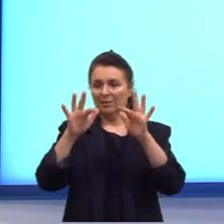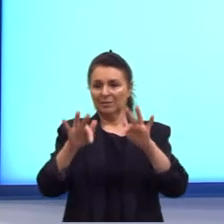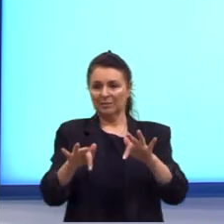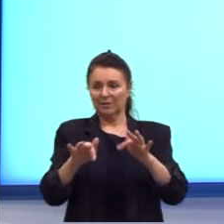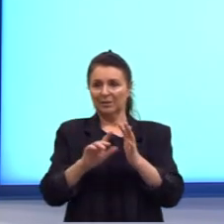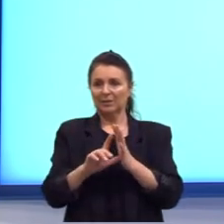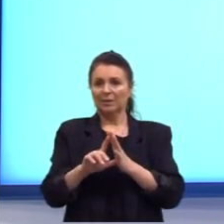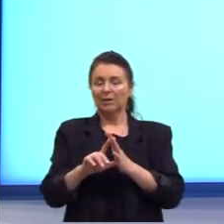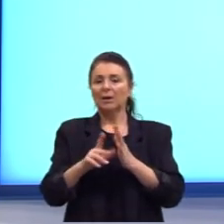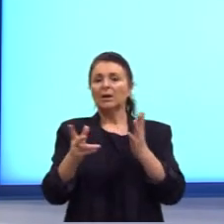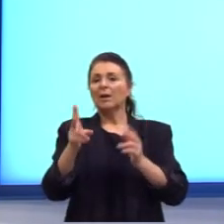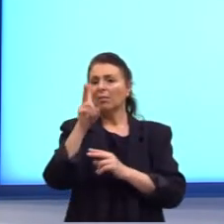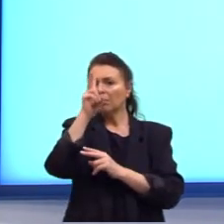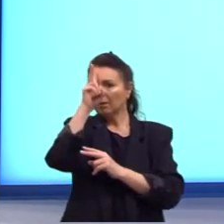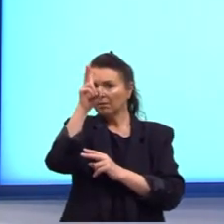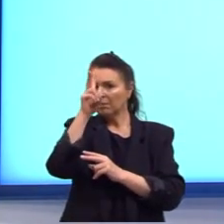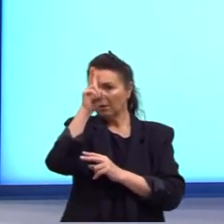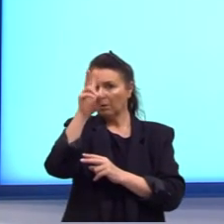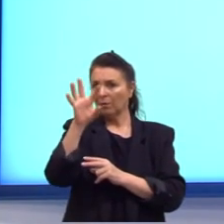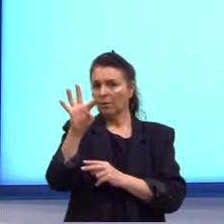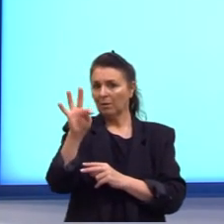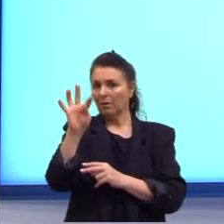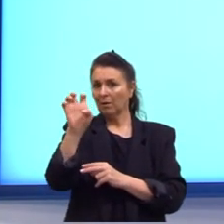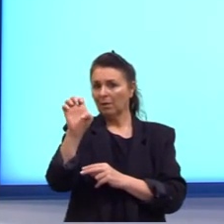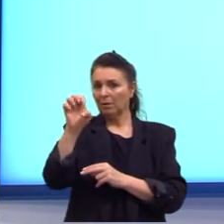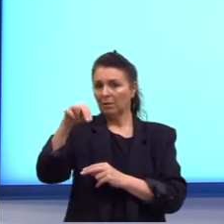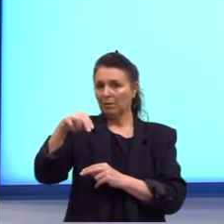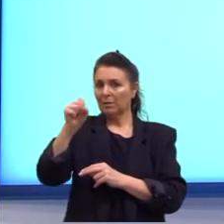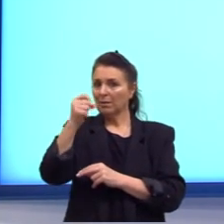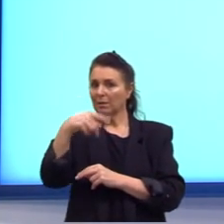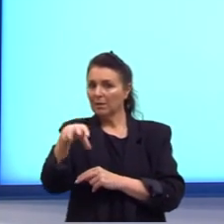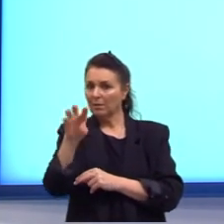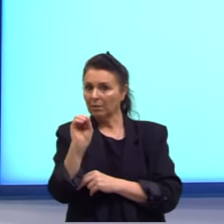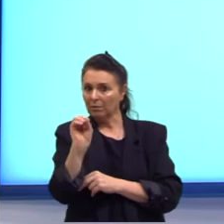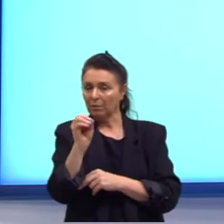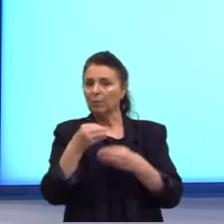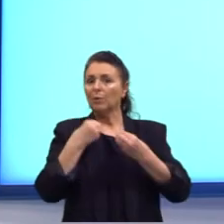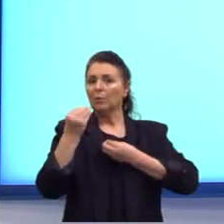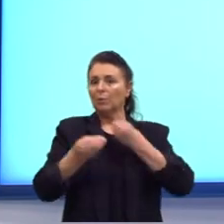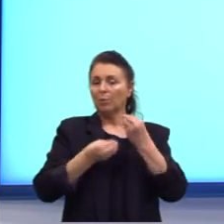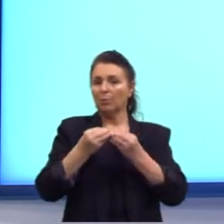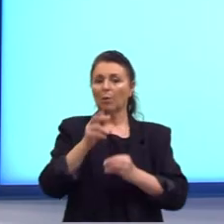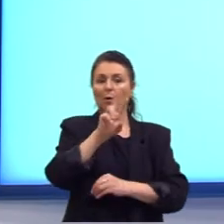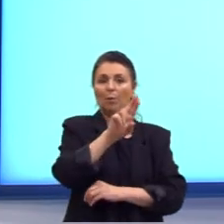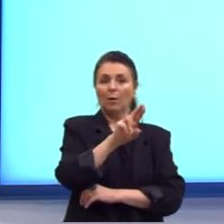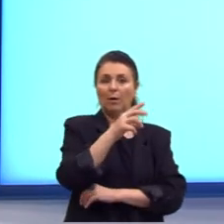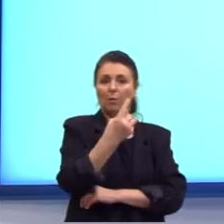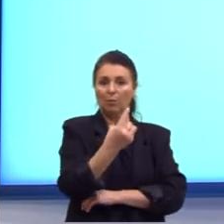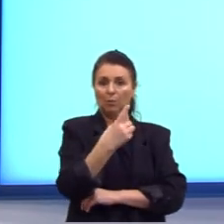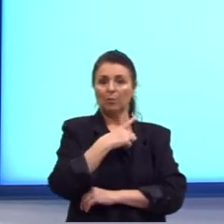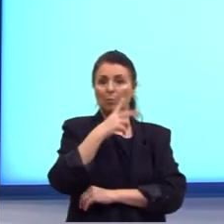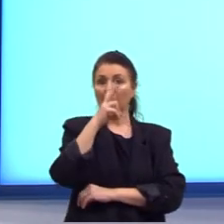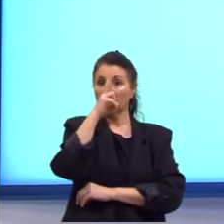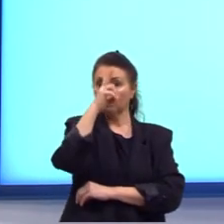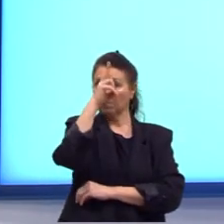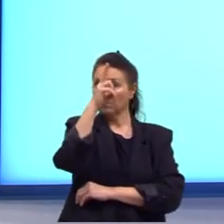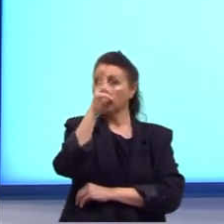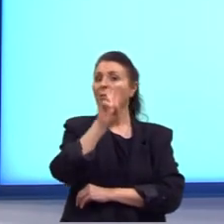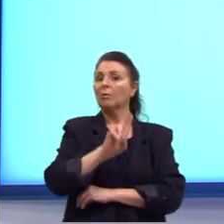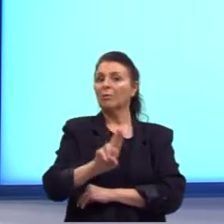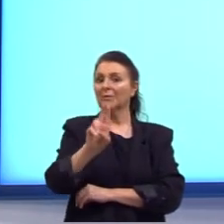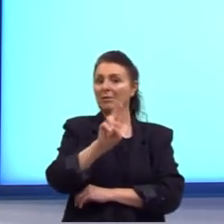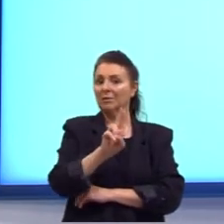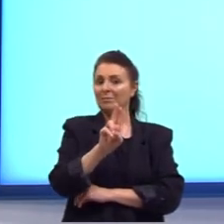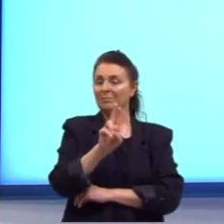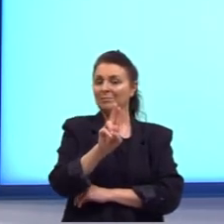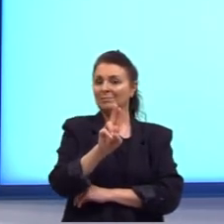e atenção olha aqui também na resistência um eu vou ter uma atenção sendo aplicada